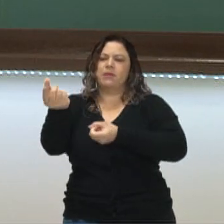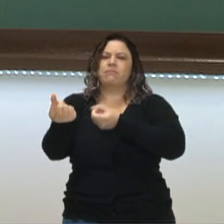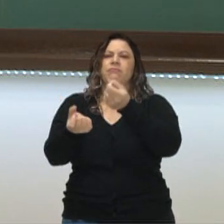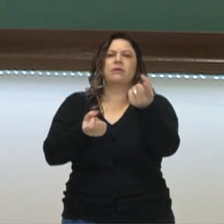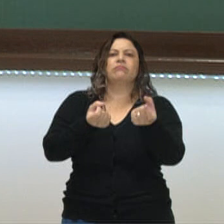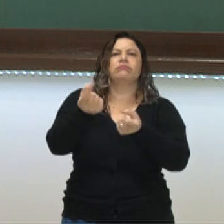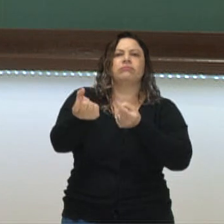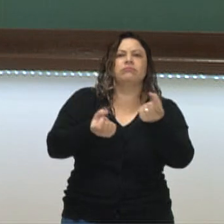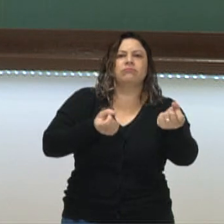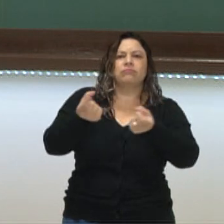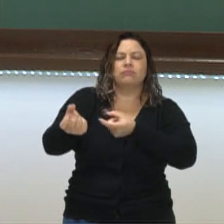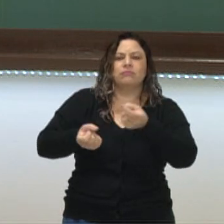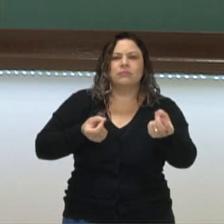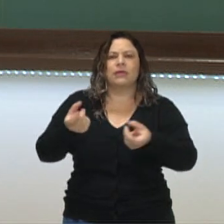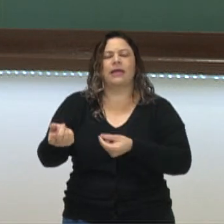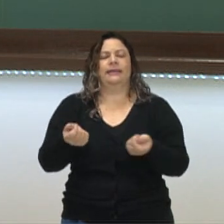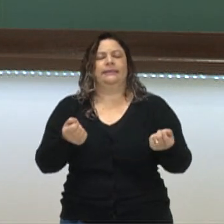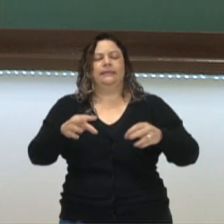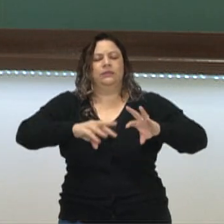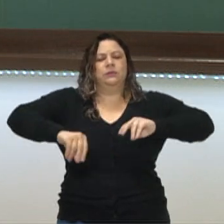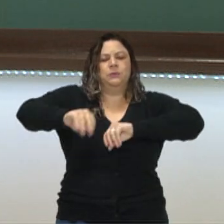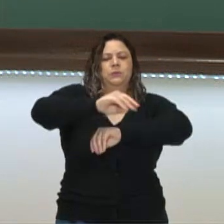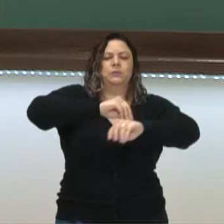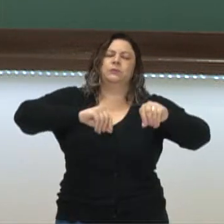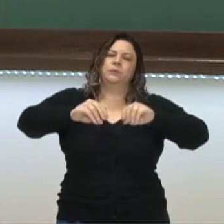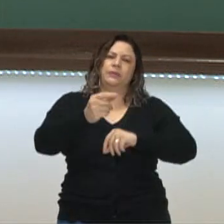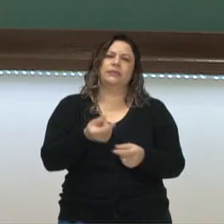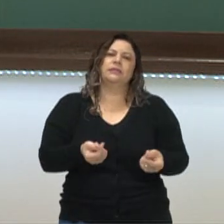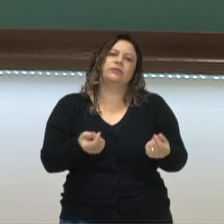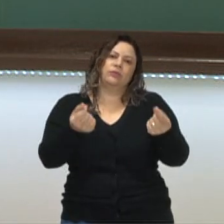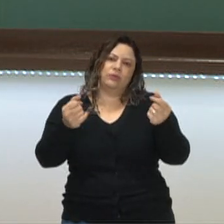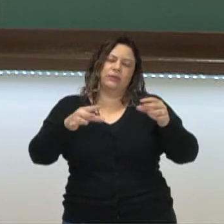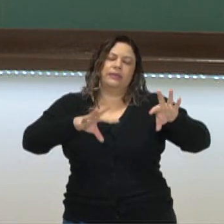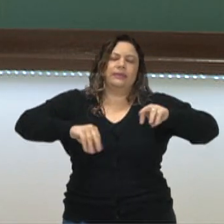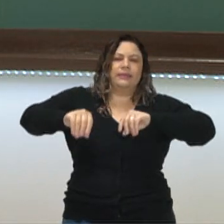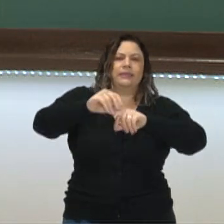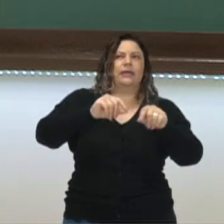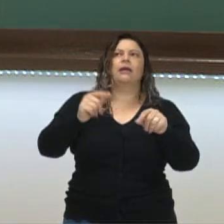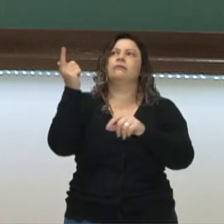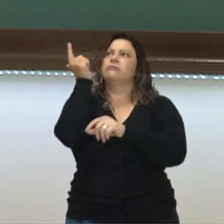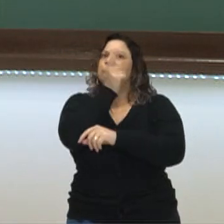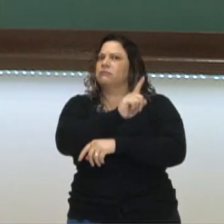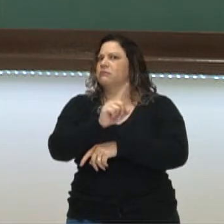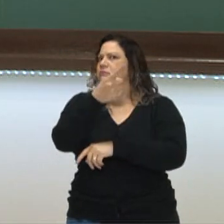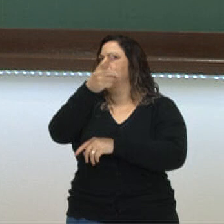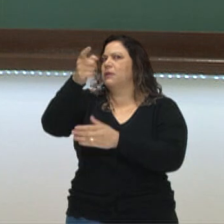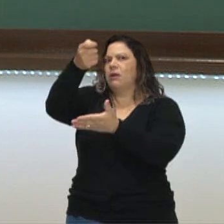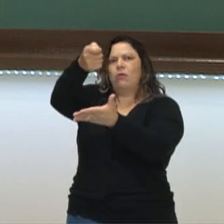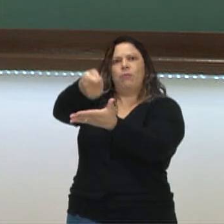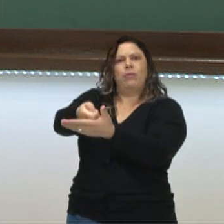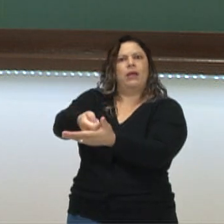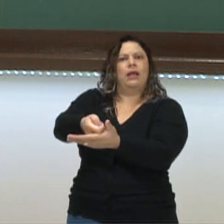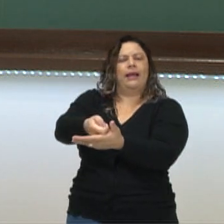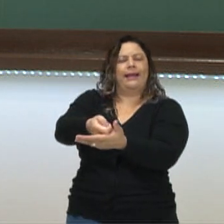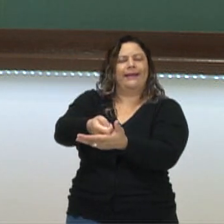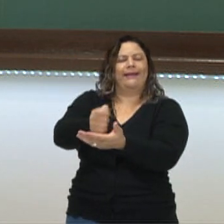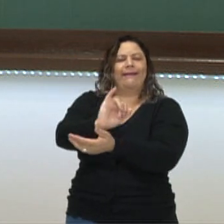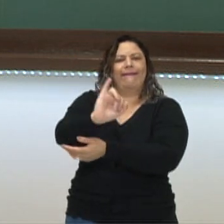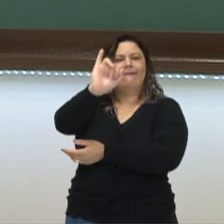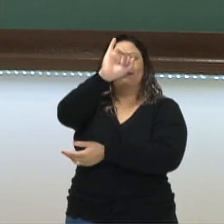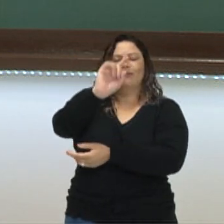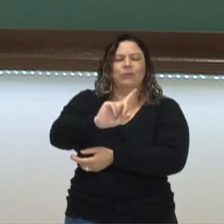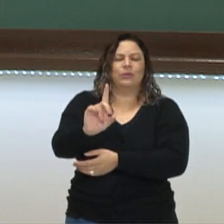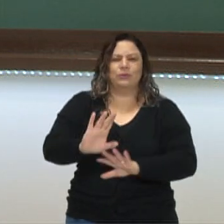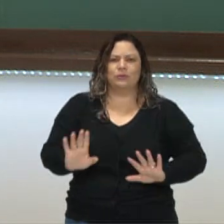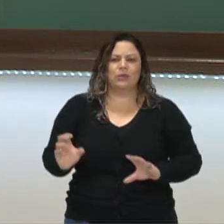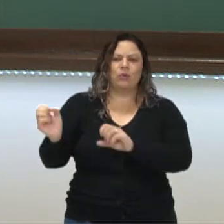dinheiro e em terras. Também ganha o direito de não pagar impostos e, com esse poder,